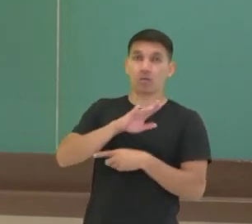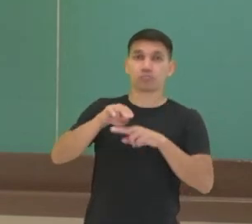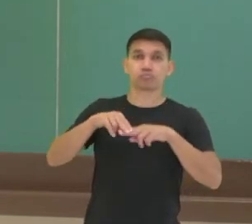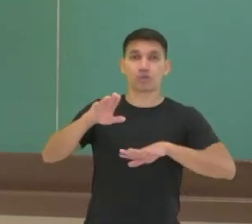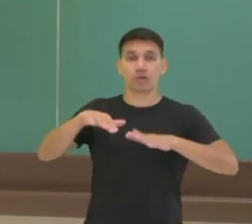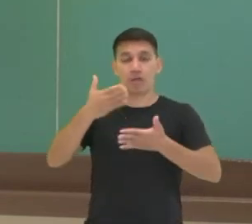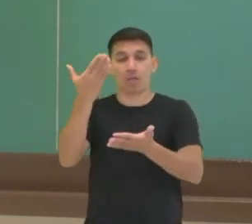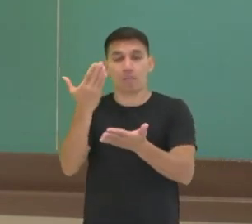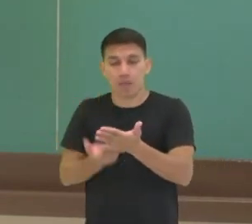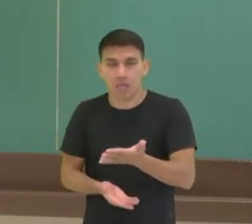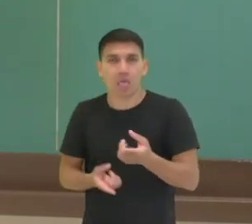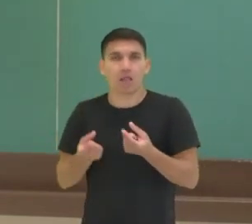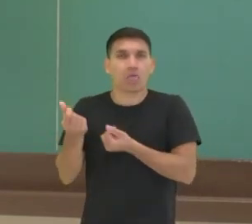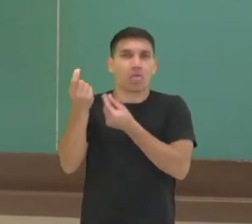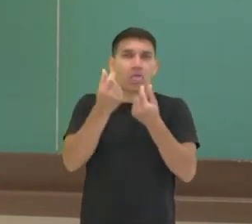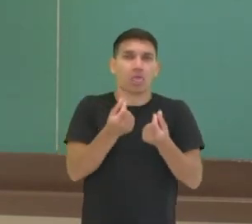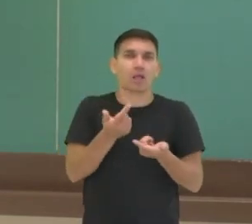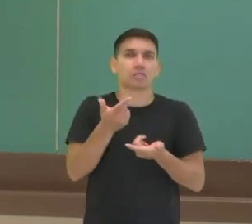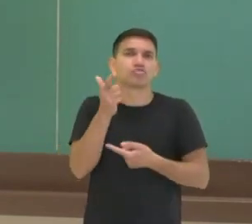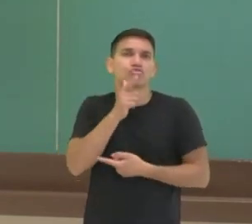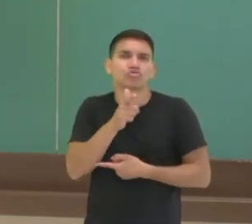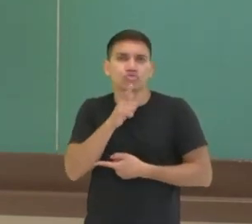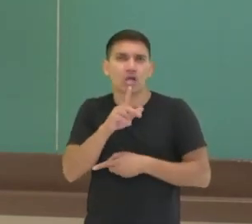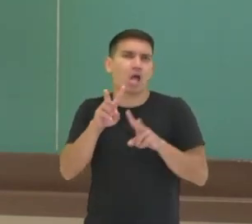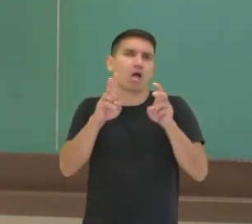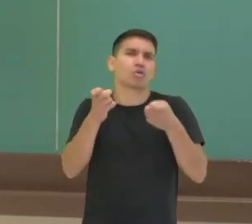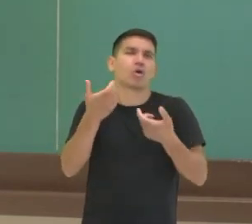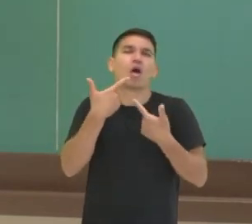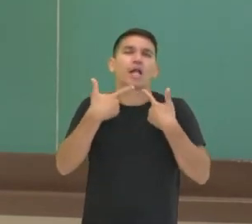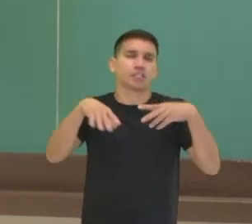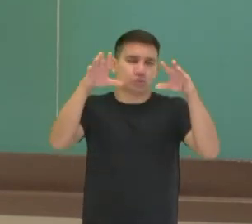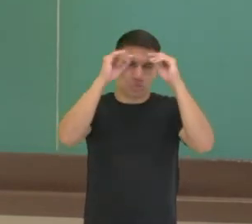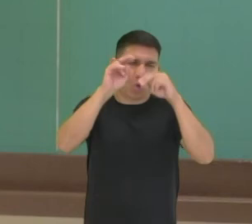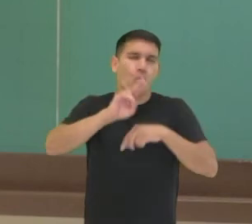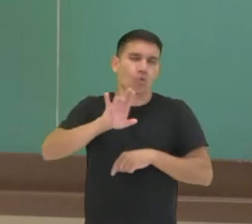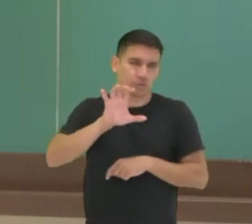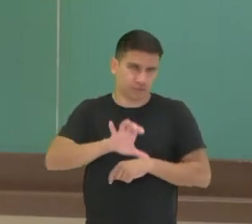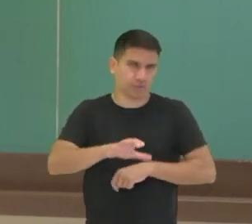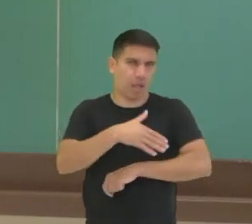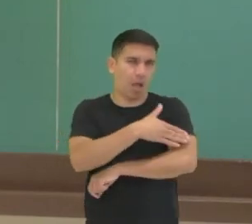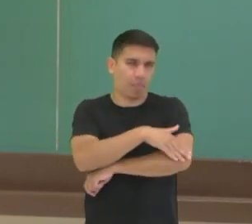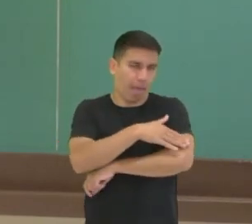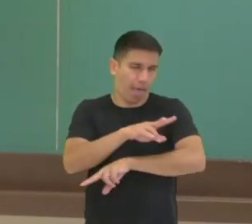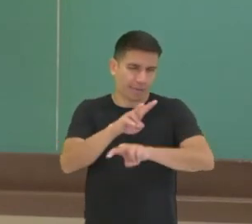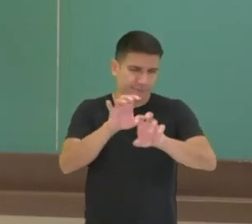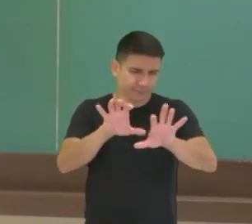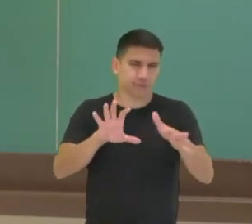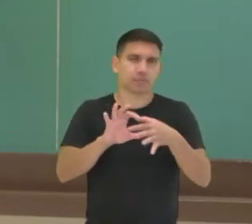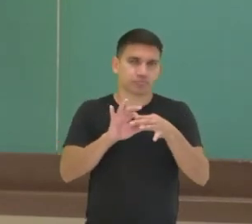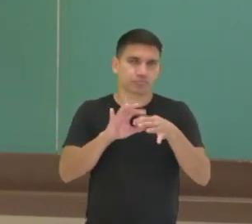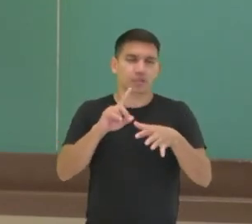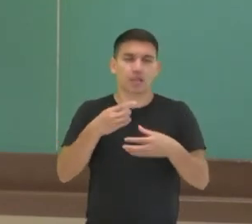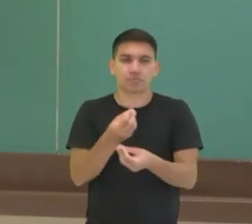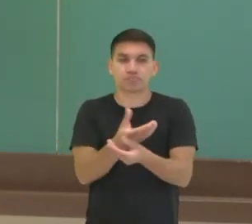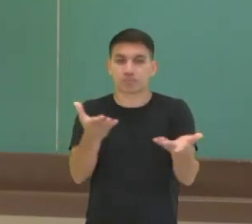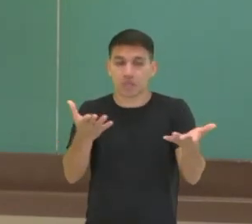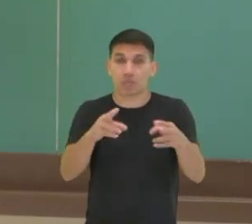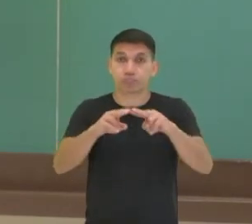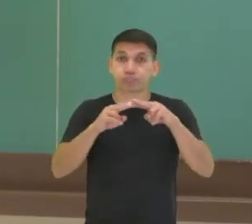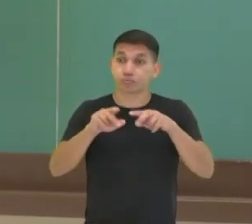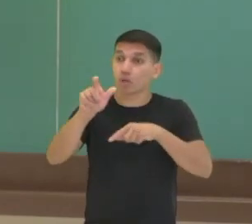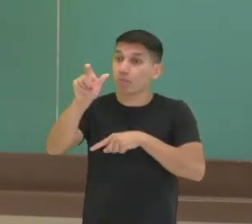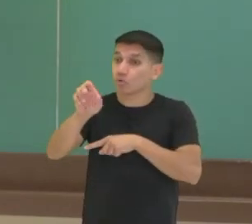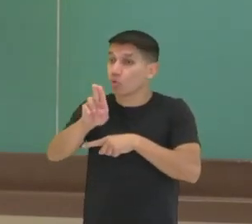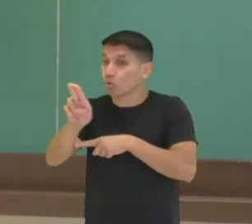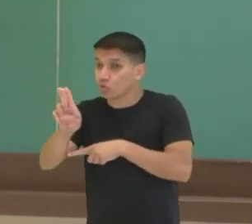perdendo o crédito na praça, né? Para usar uma linguagem aí recorrentemente utilizada. A gente tem que o nome da pessoa vai para o SPC, então é